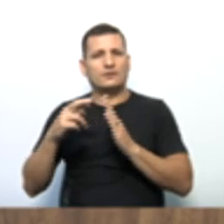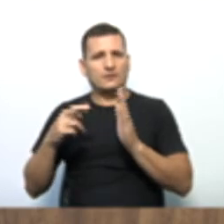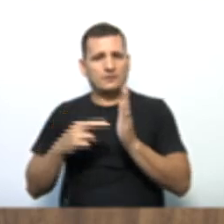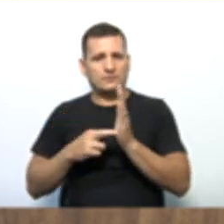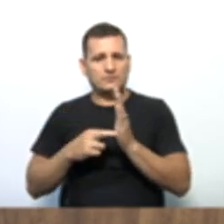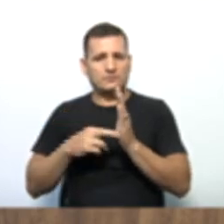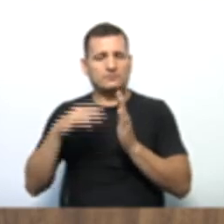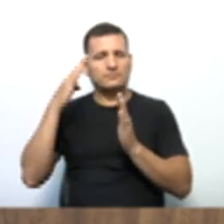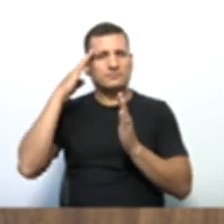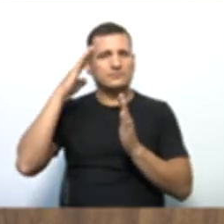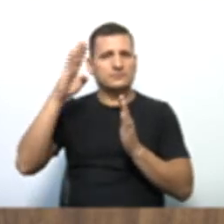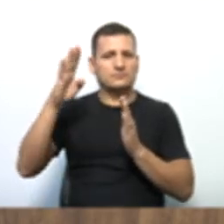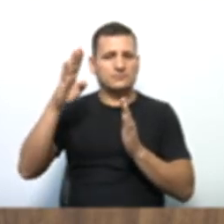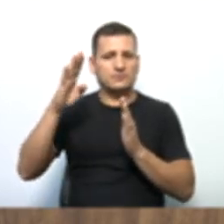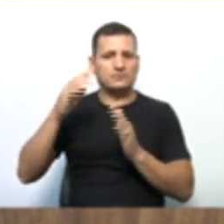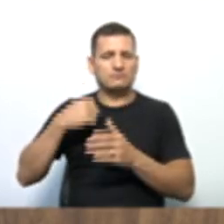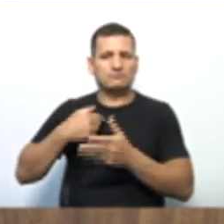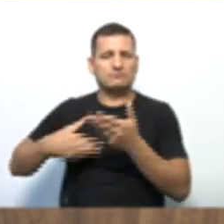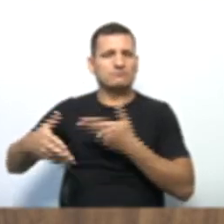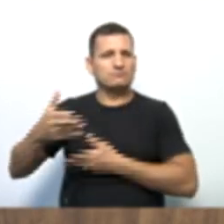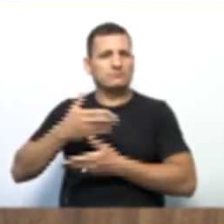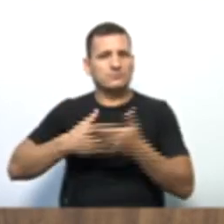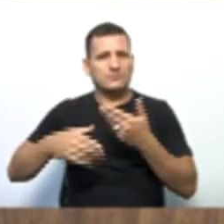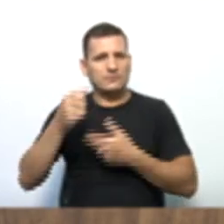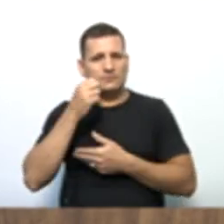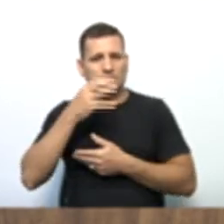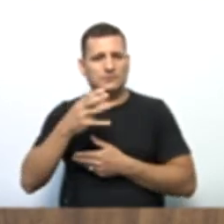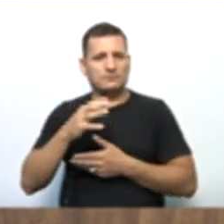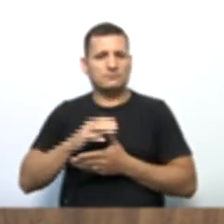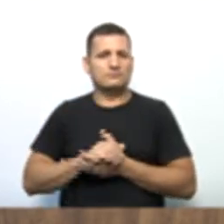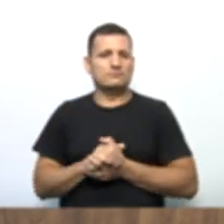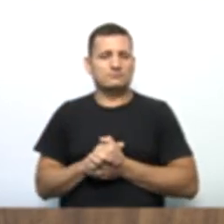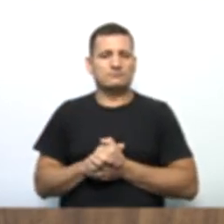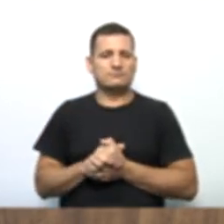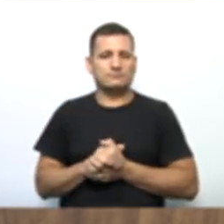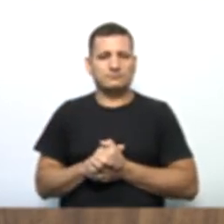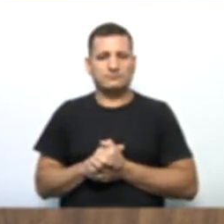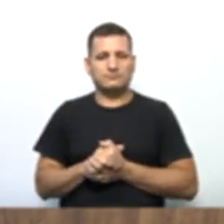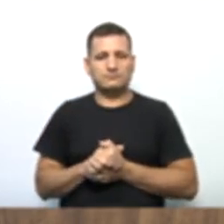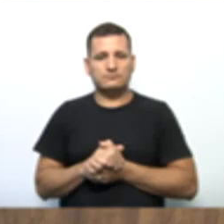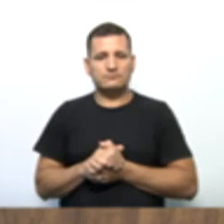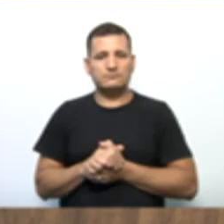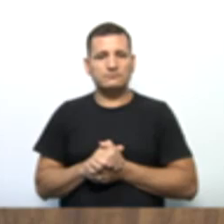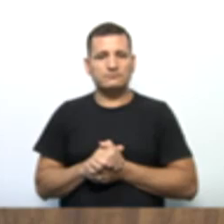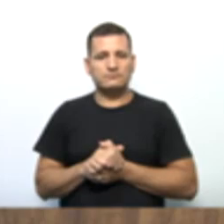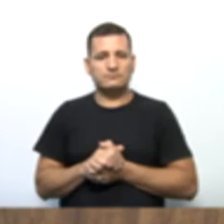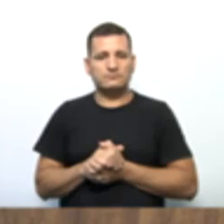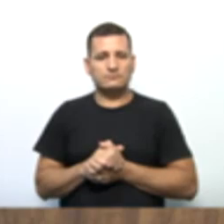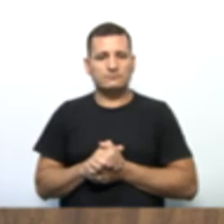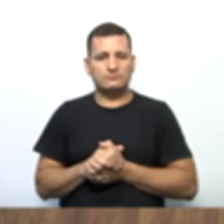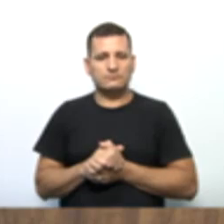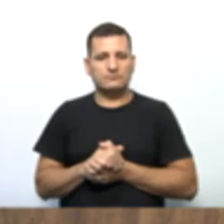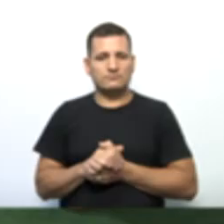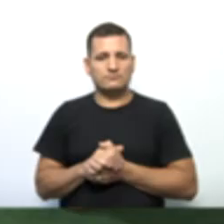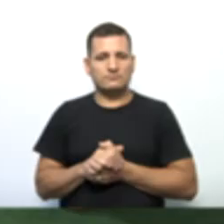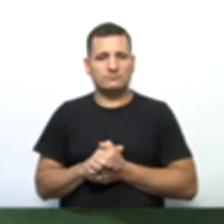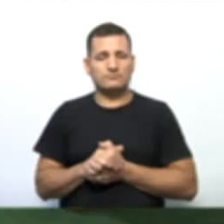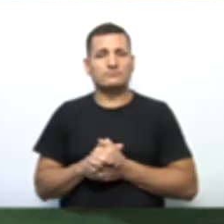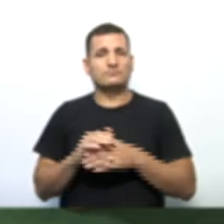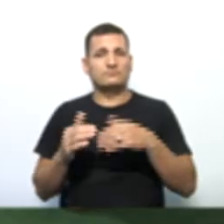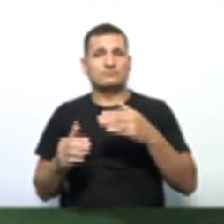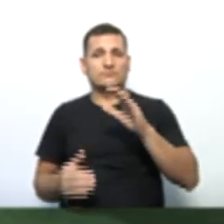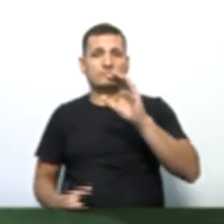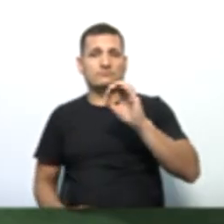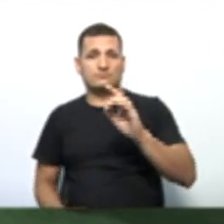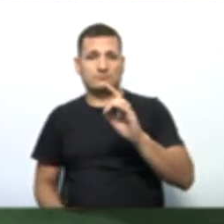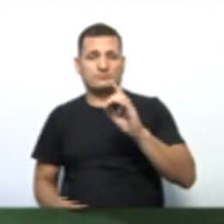principais ali para que eu possa me relacionar bem em harmonia com as pessoas. Basicamente é isso, né, professor? Exatamente. O código de ética,